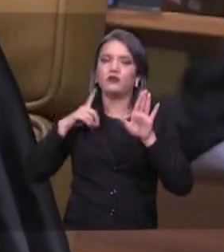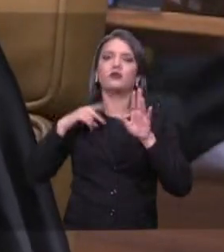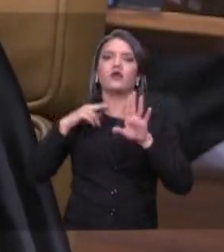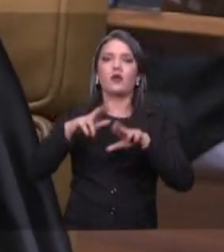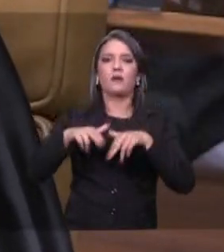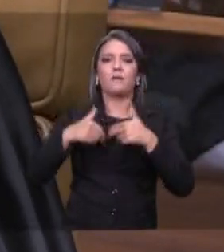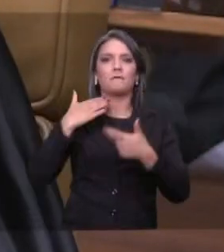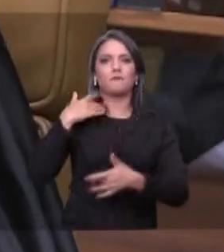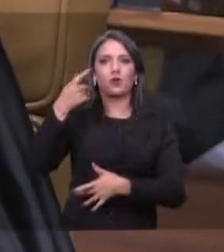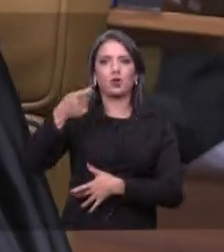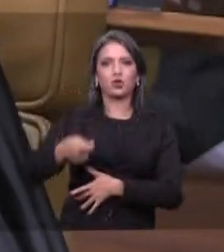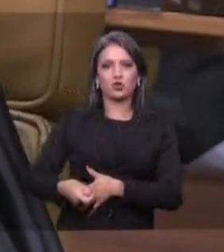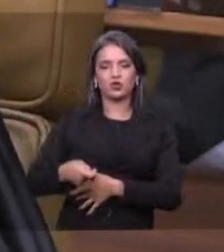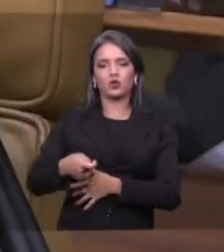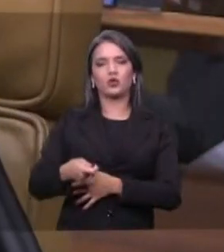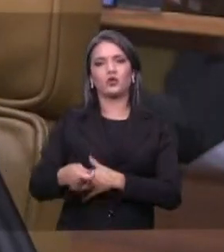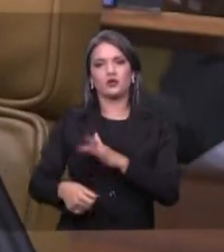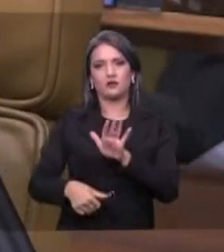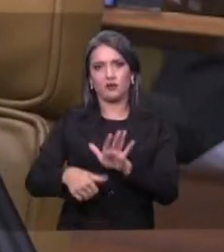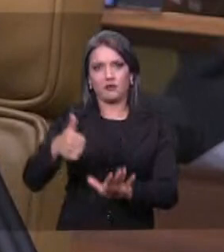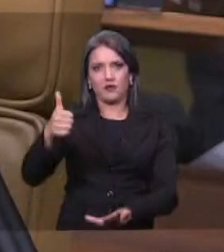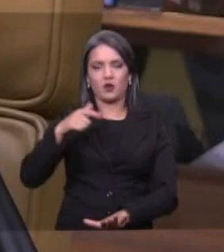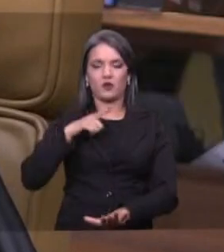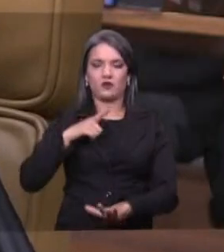juiz natural competente.